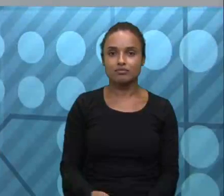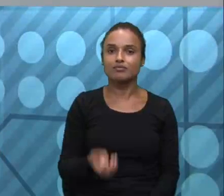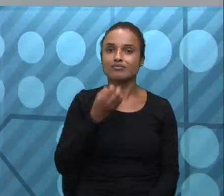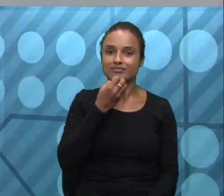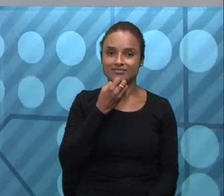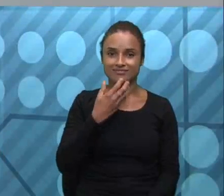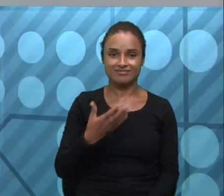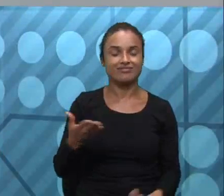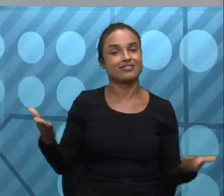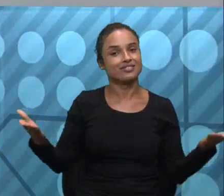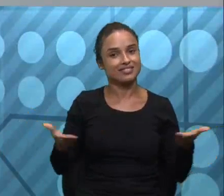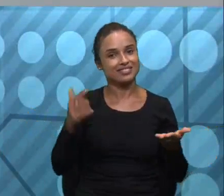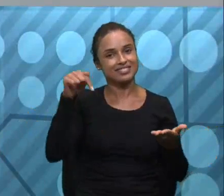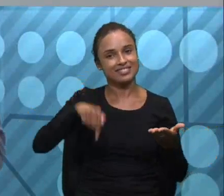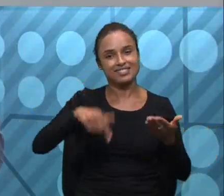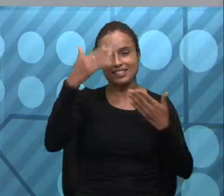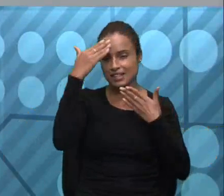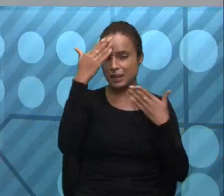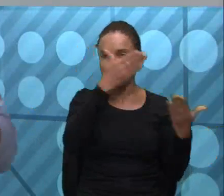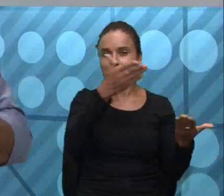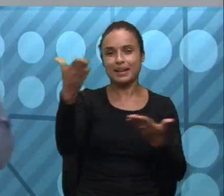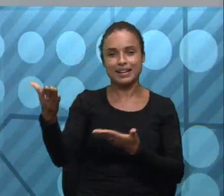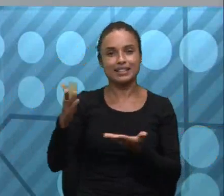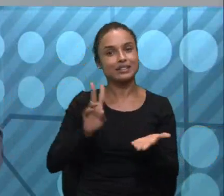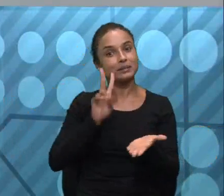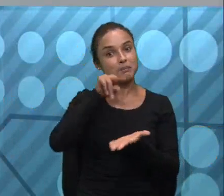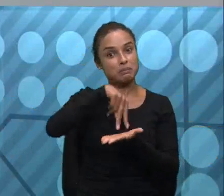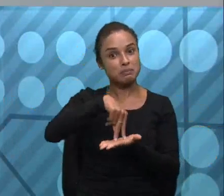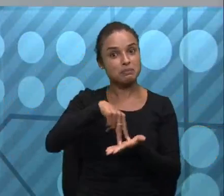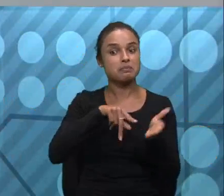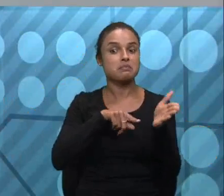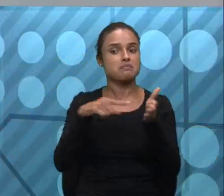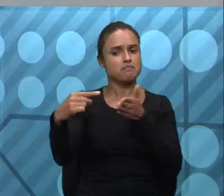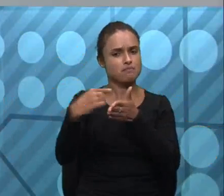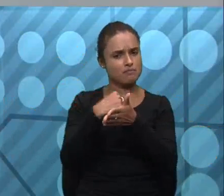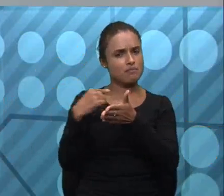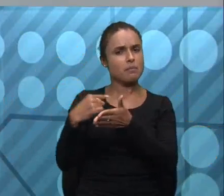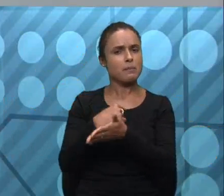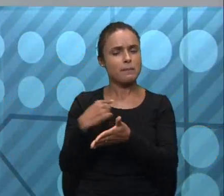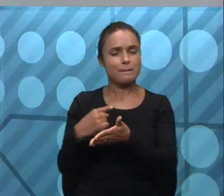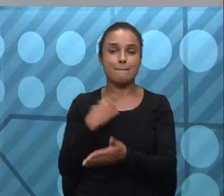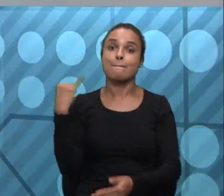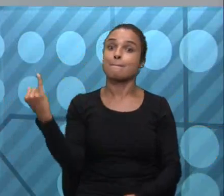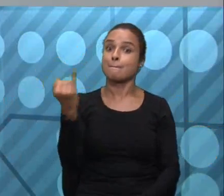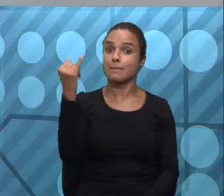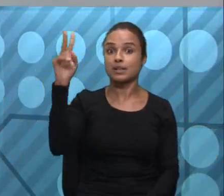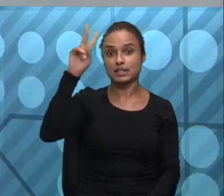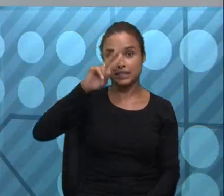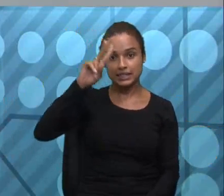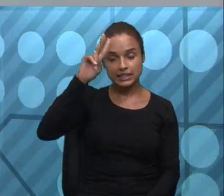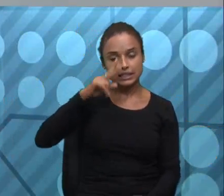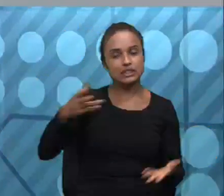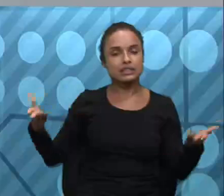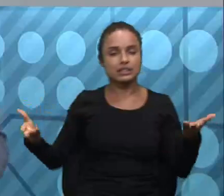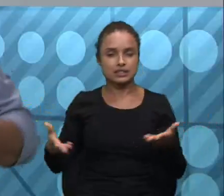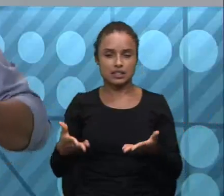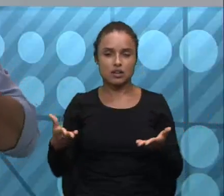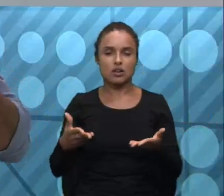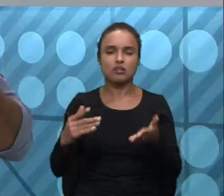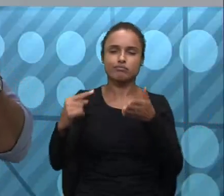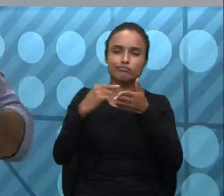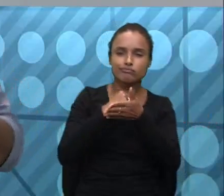Bom, a gente está de volta. Obrigado pela participação, pelas perguntas também. Sempre bom lembrar, pessoal, aproveita esse tempo de